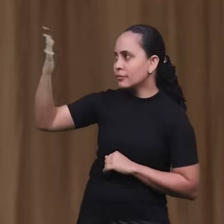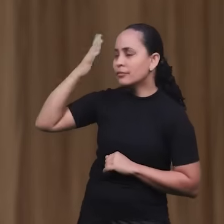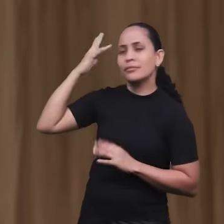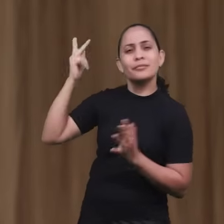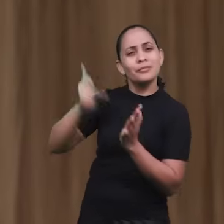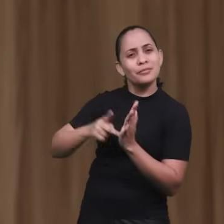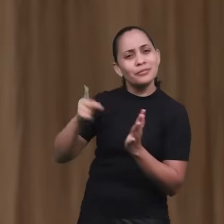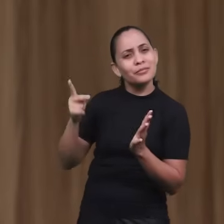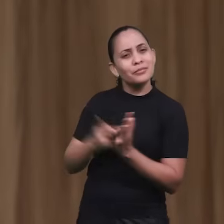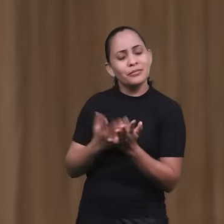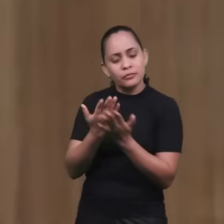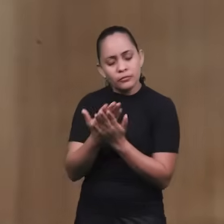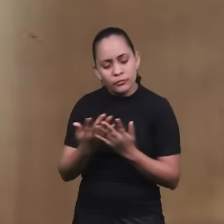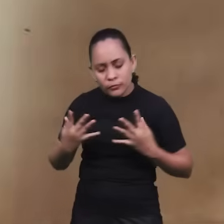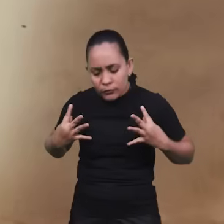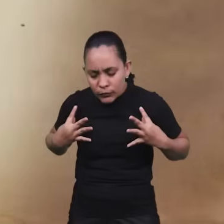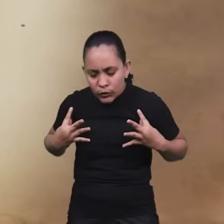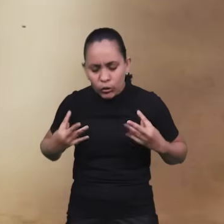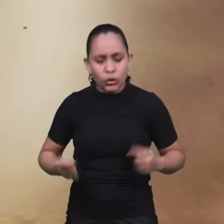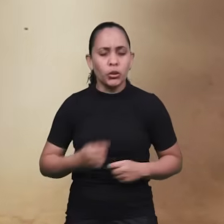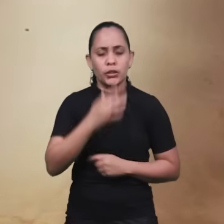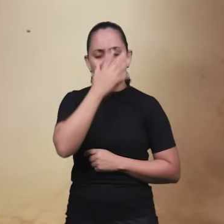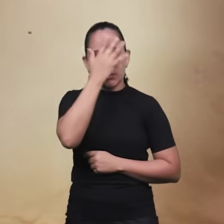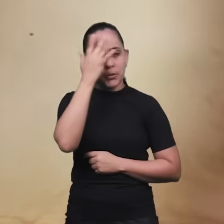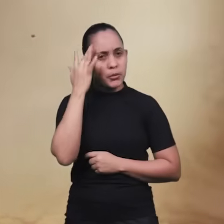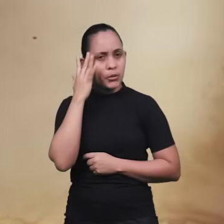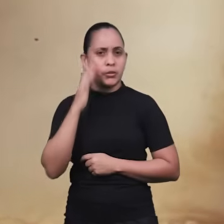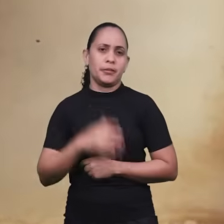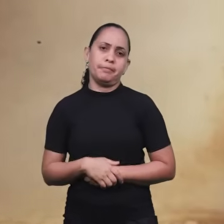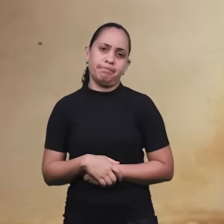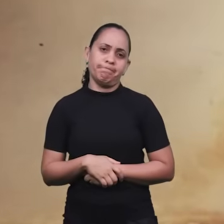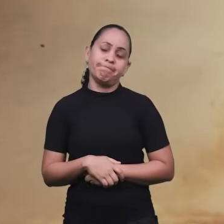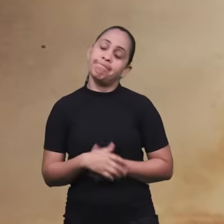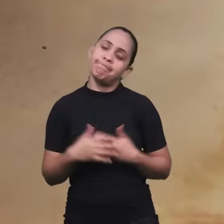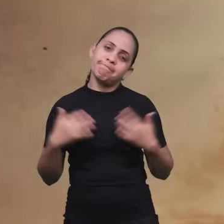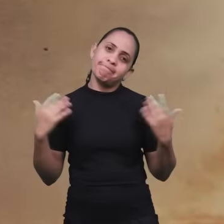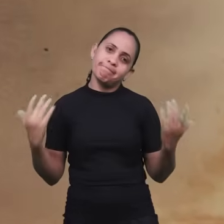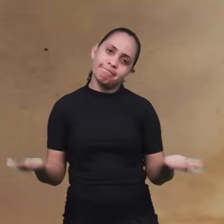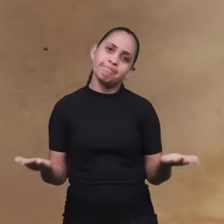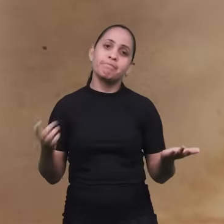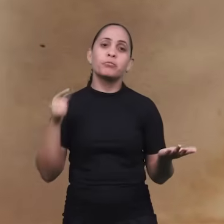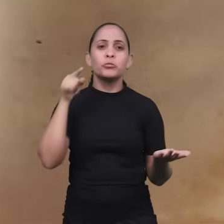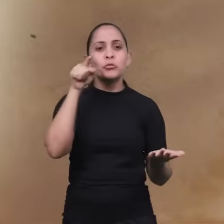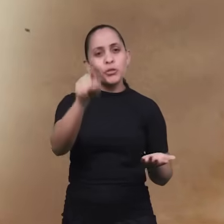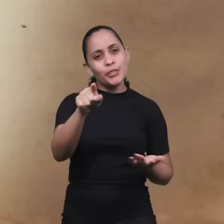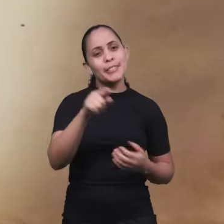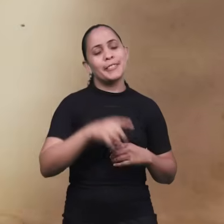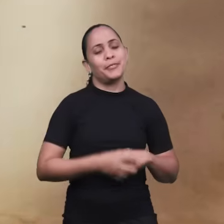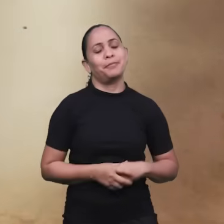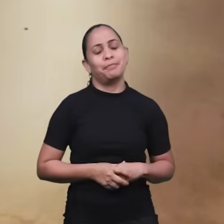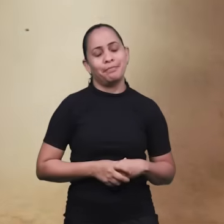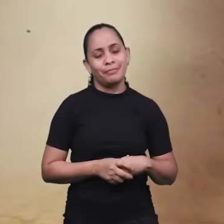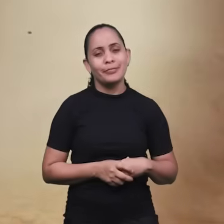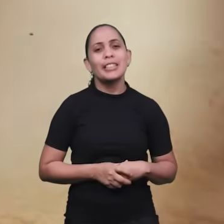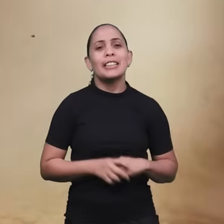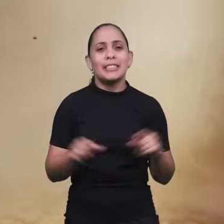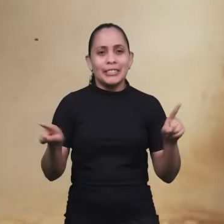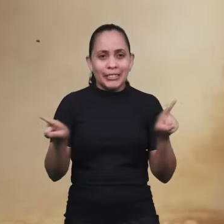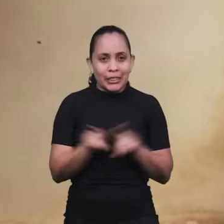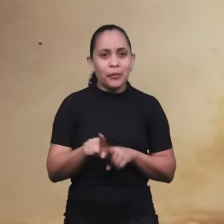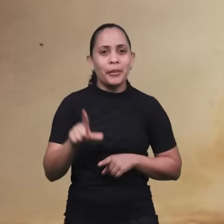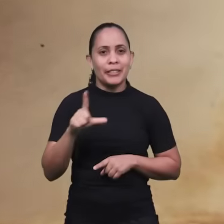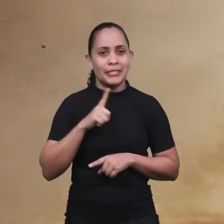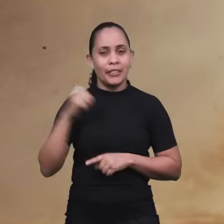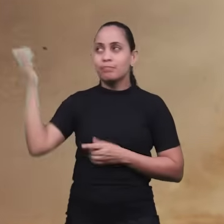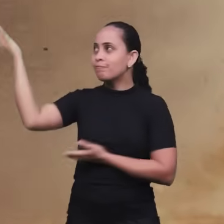1, versículo 9. Ali estava a luz verdadeira, que ilumina a todo homem que